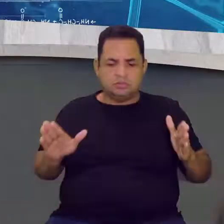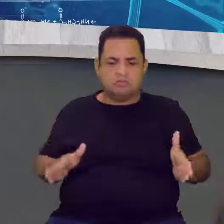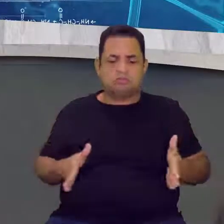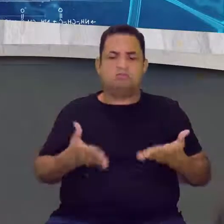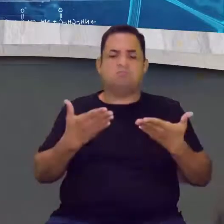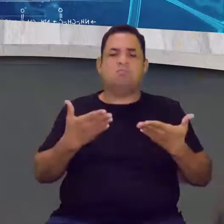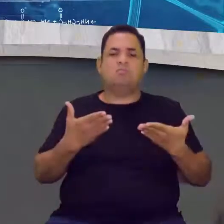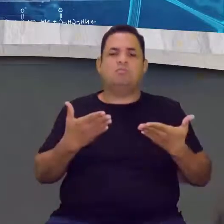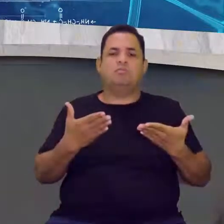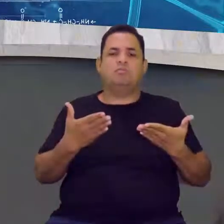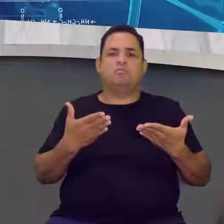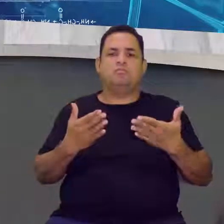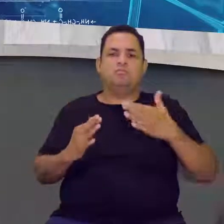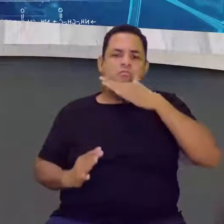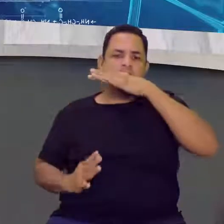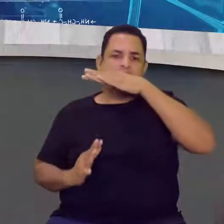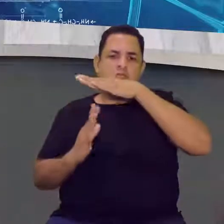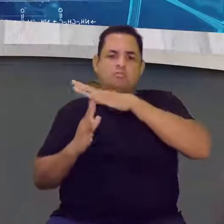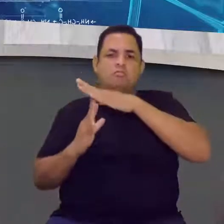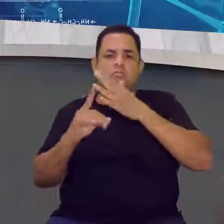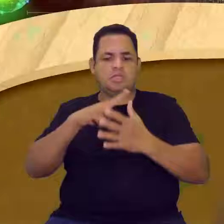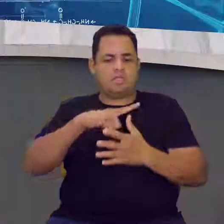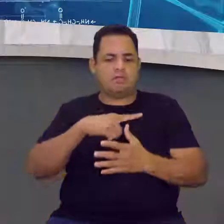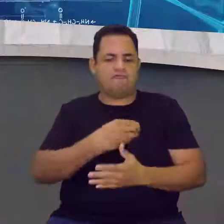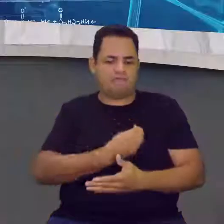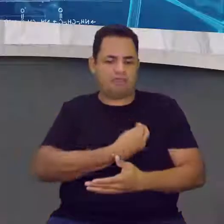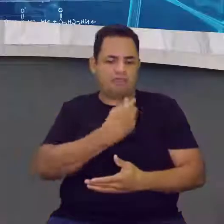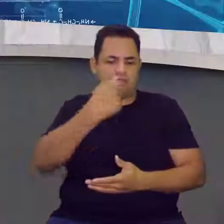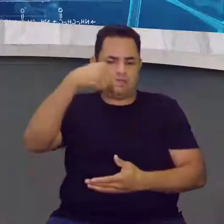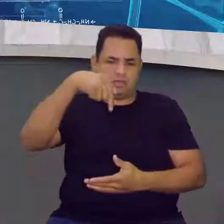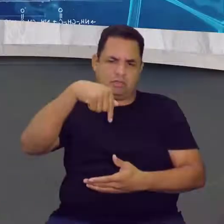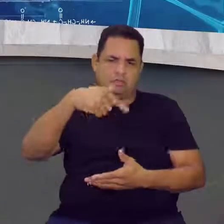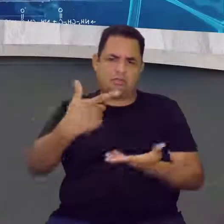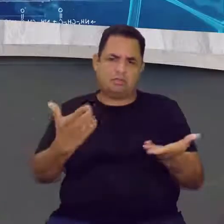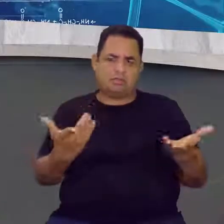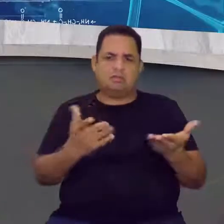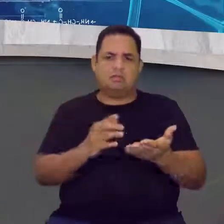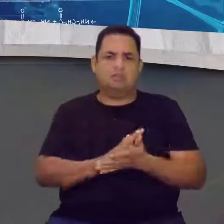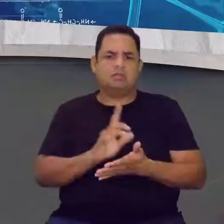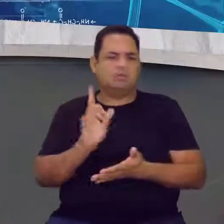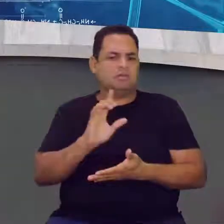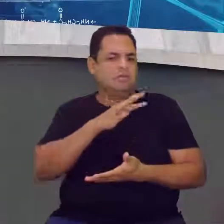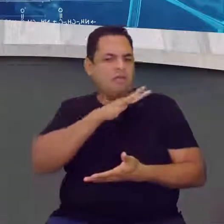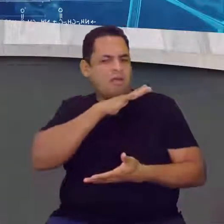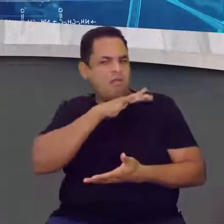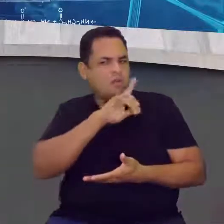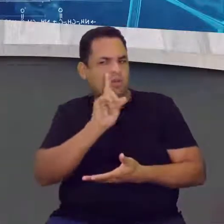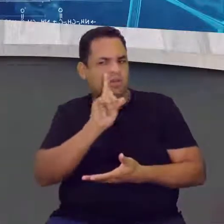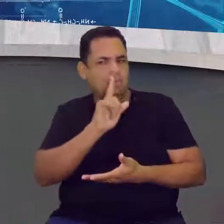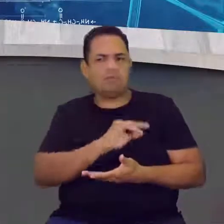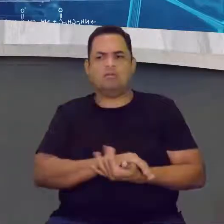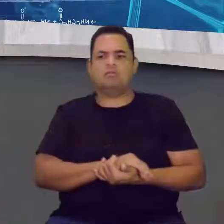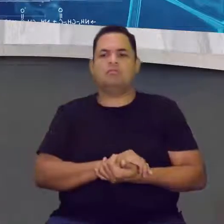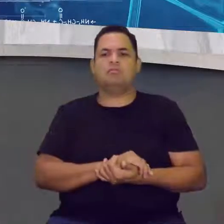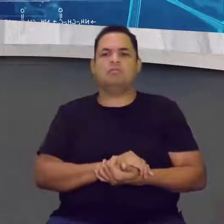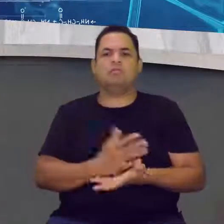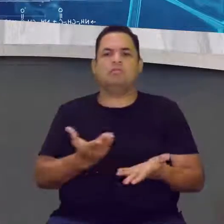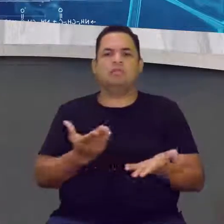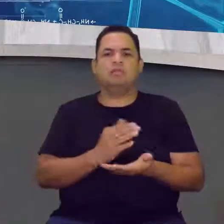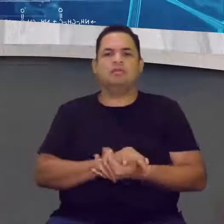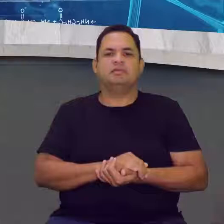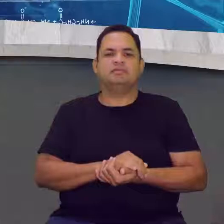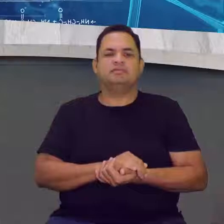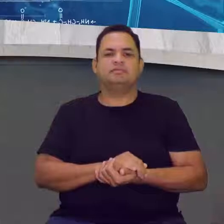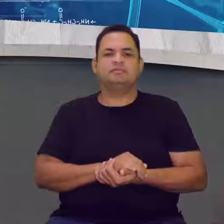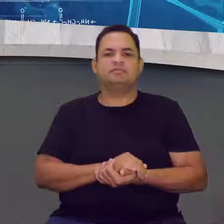proporcionou a existência da vida na Terra. Então, ele não é ruim. O efeito naturalmente da Terra ele